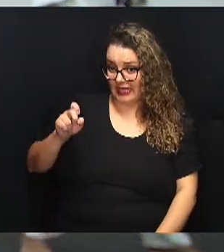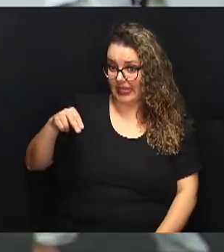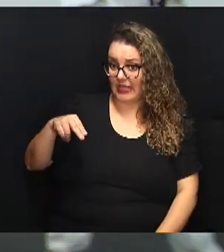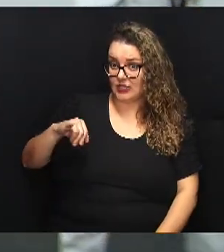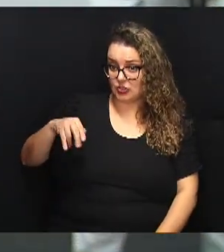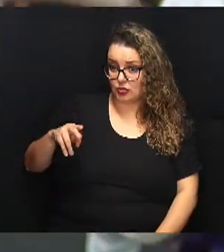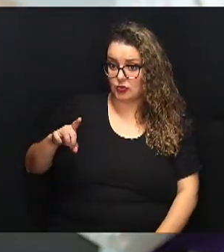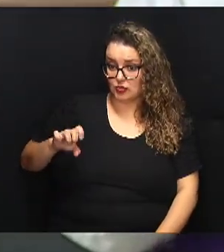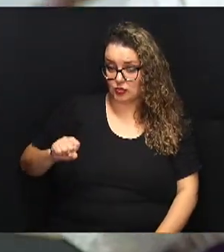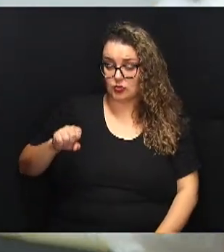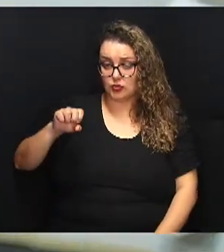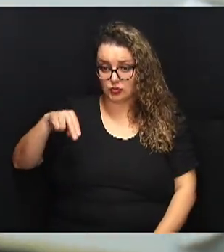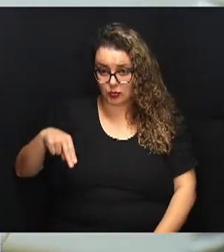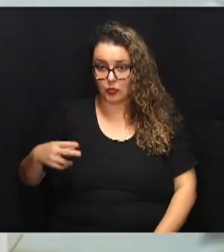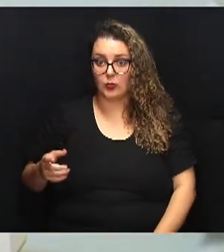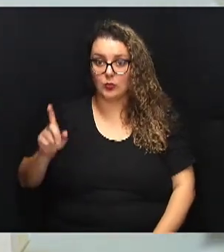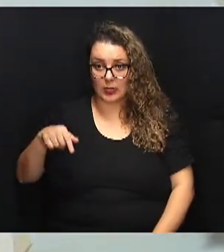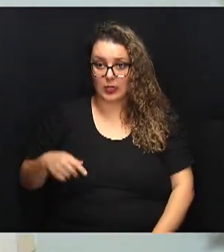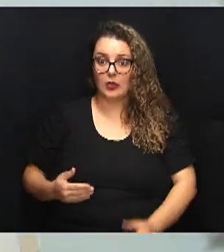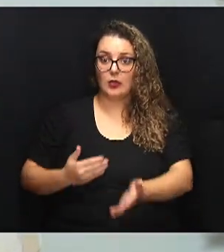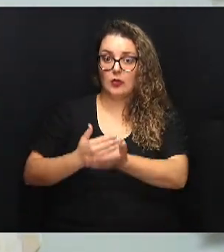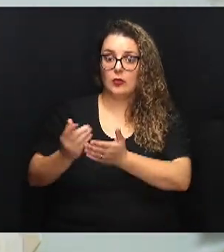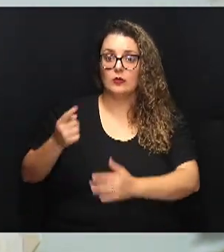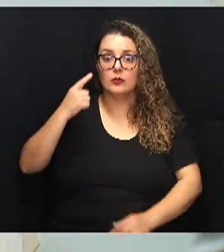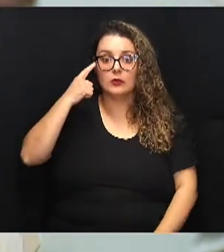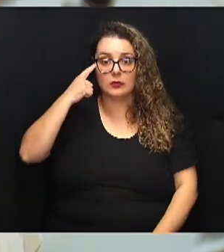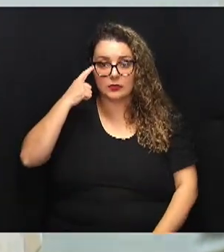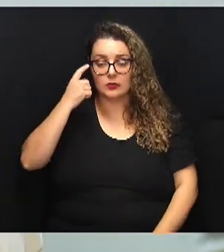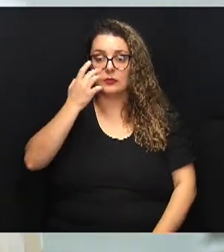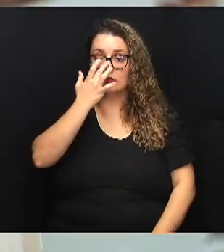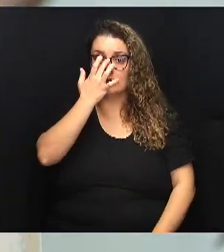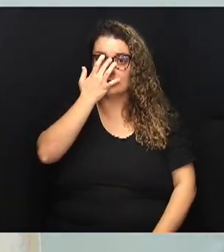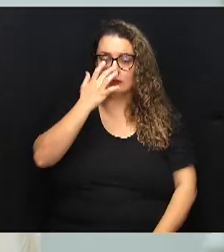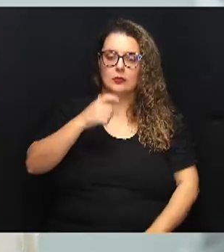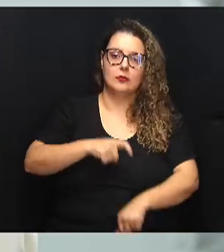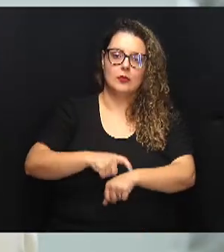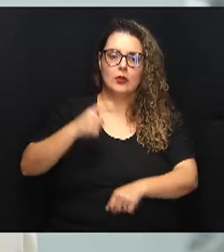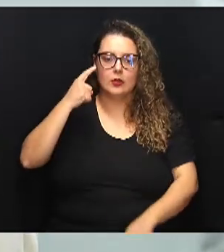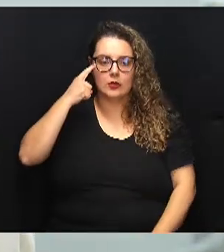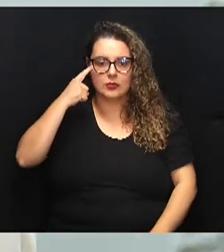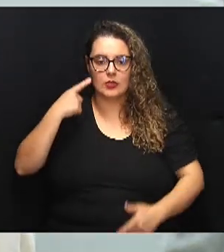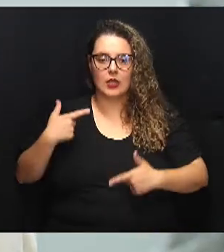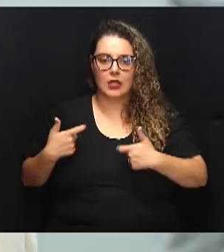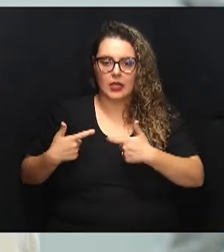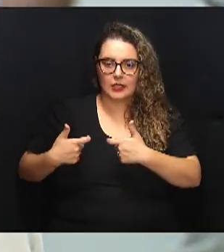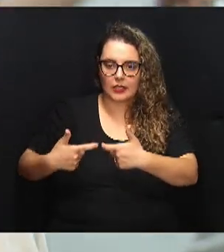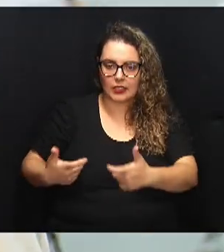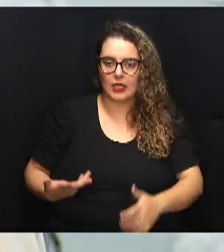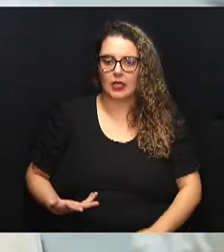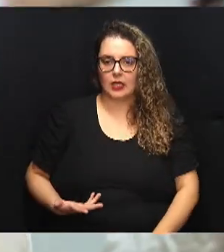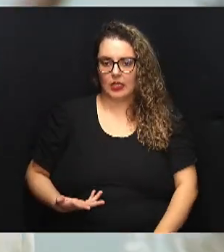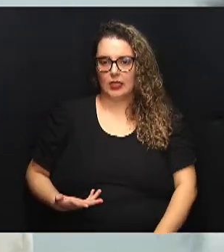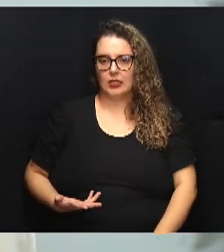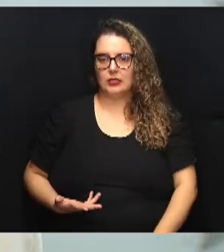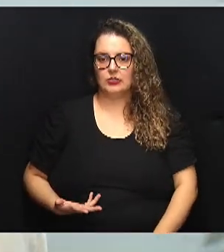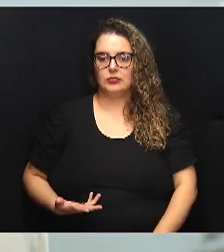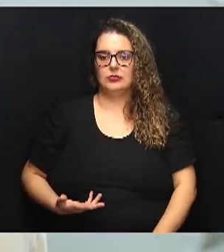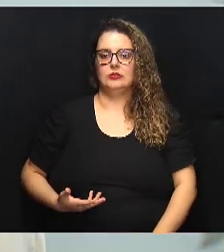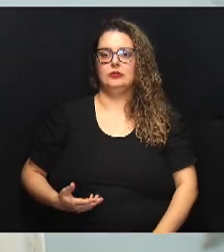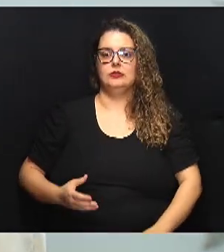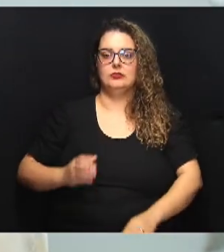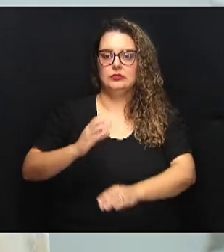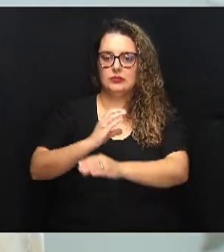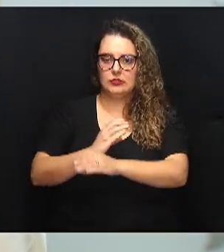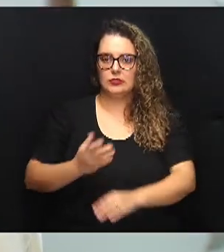Japão. No período em que o Japão tinha muita guerra civil, as artes marciais